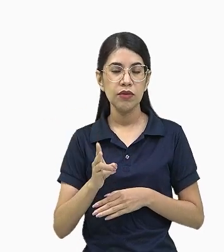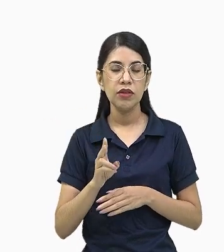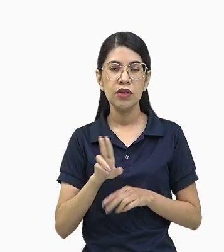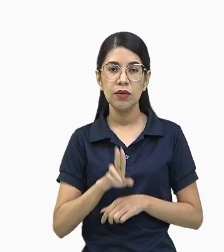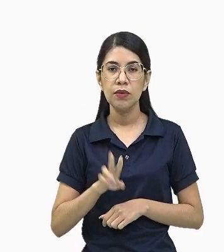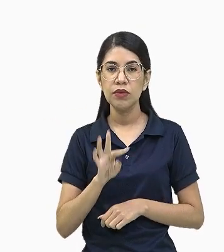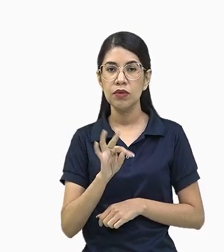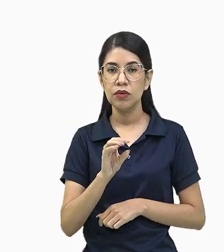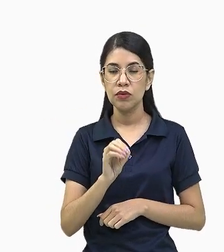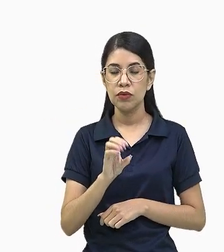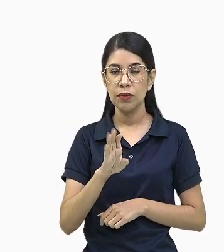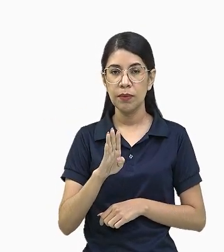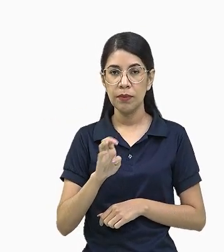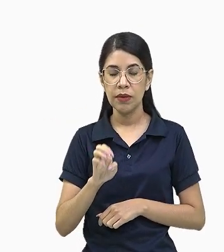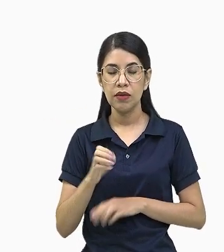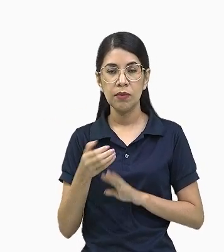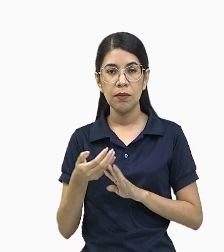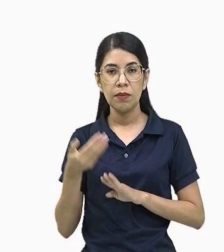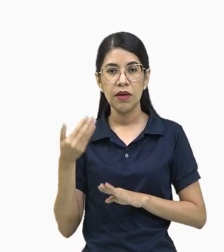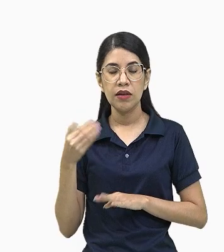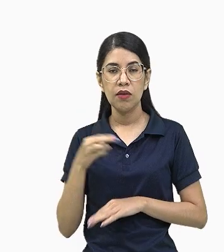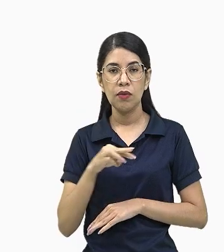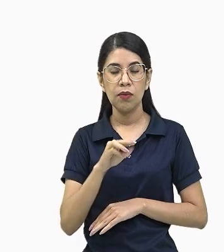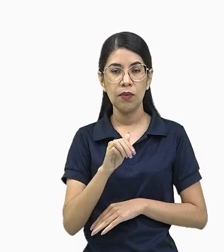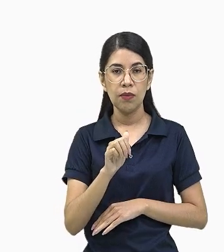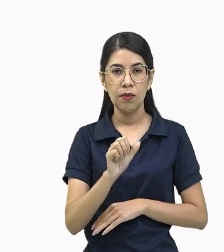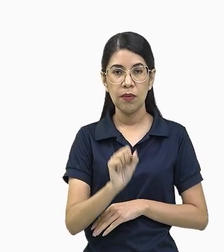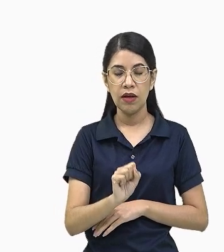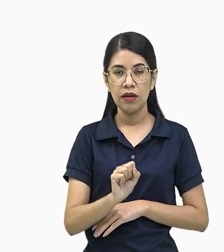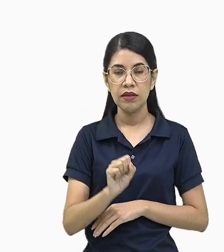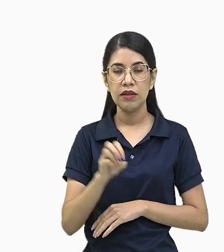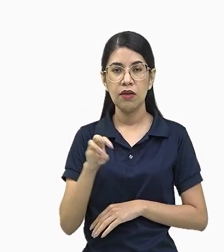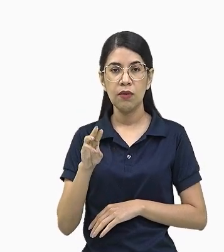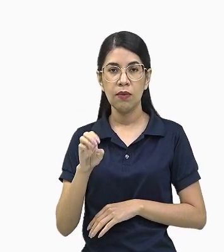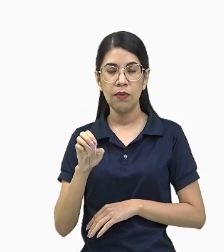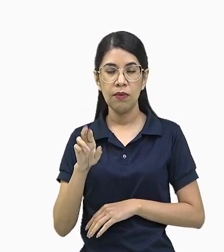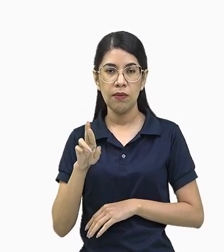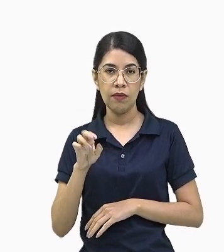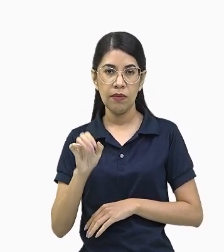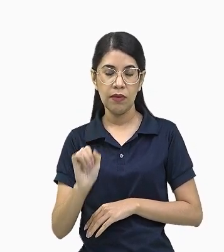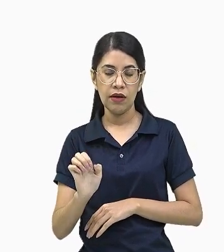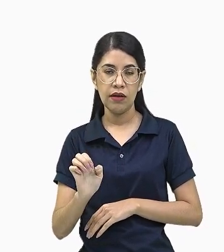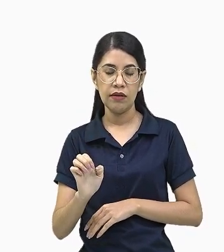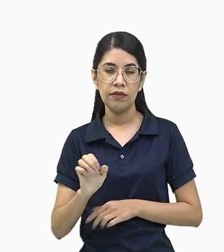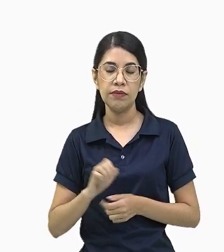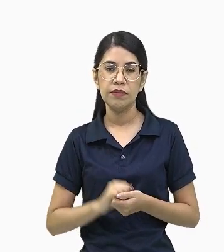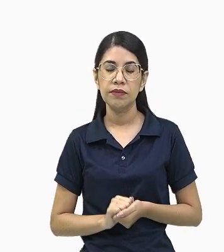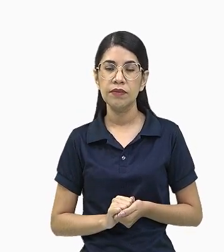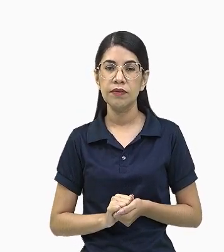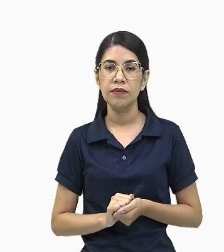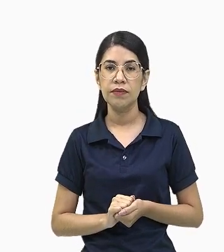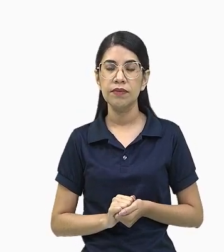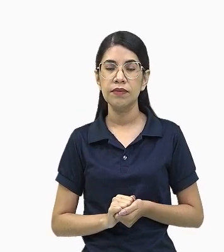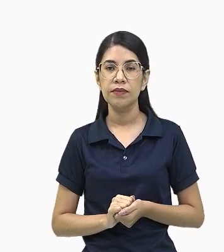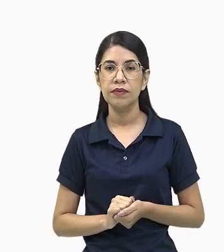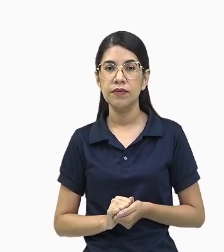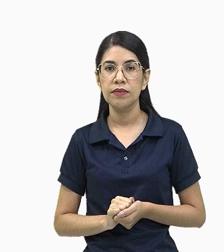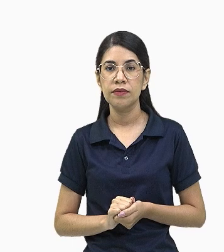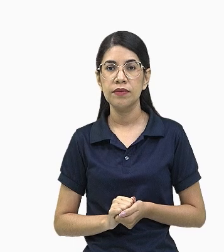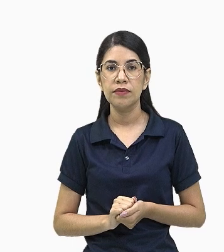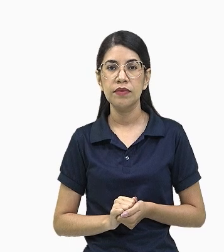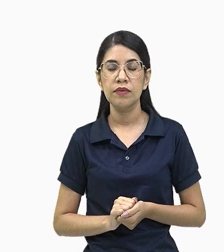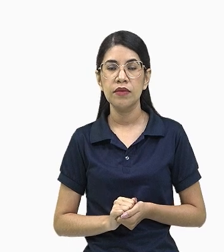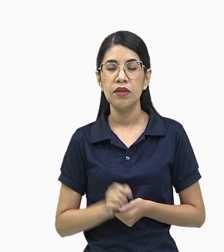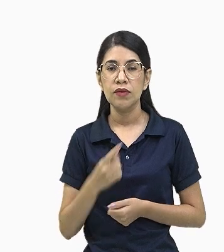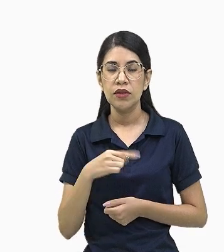be no passado, o was e o were. A conjugação do verbo to be no passado é o was e o were. Então, você